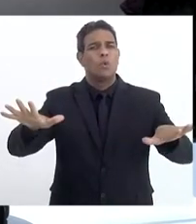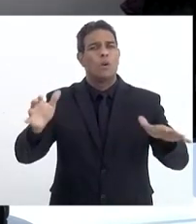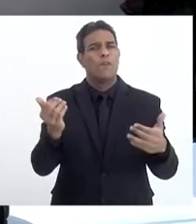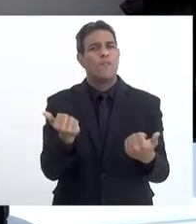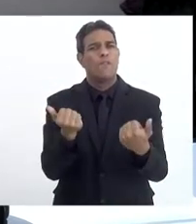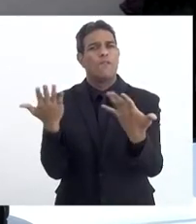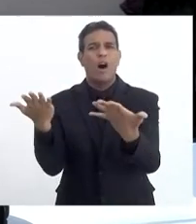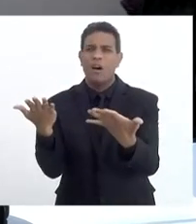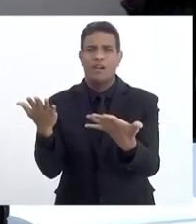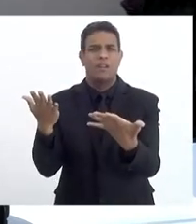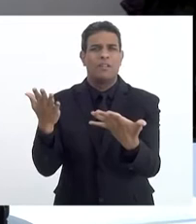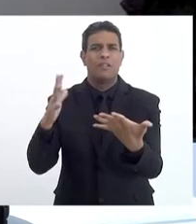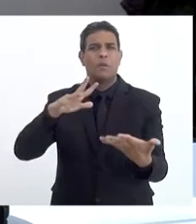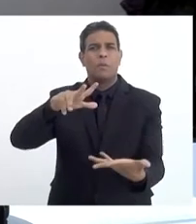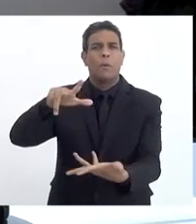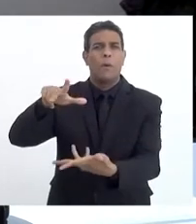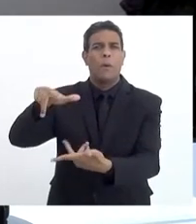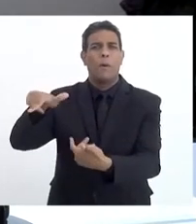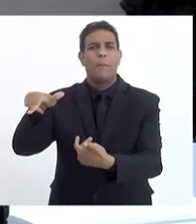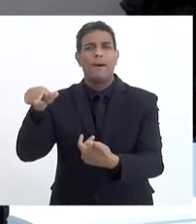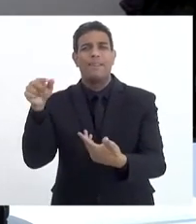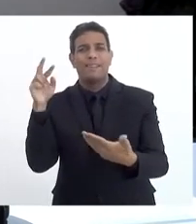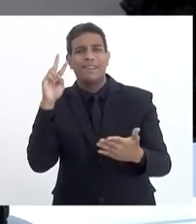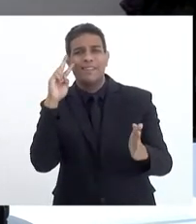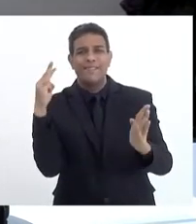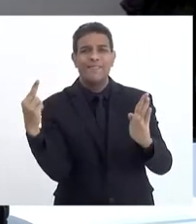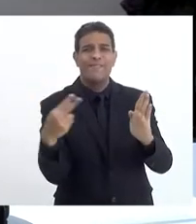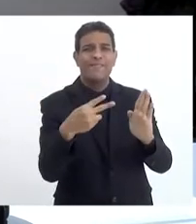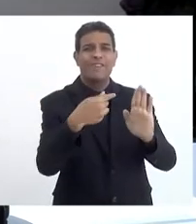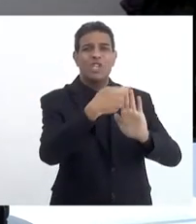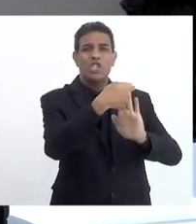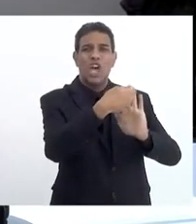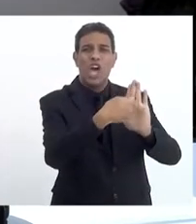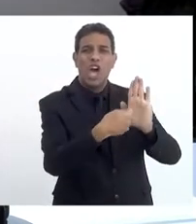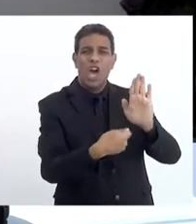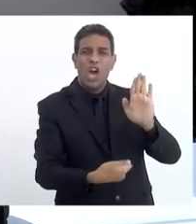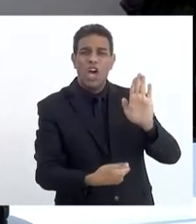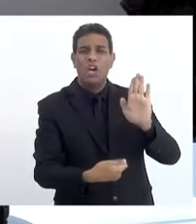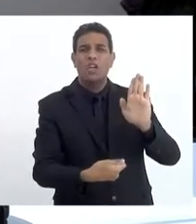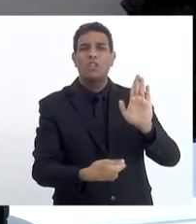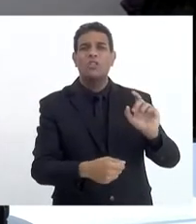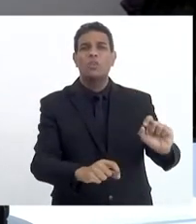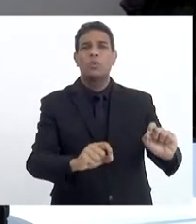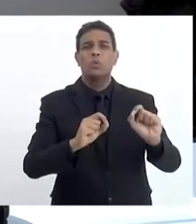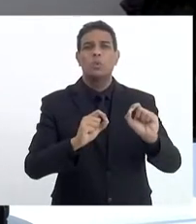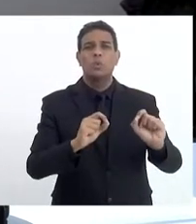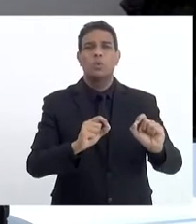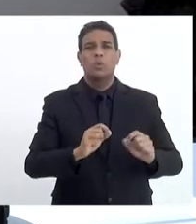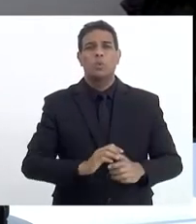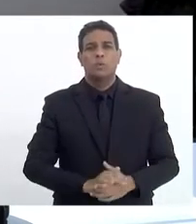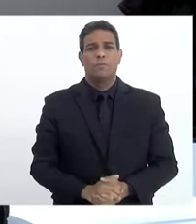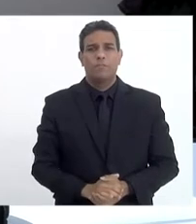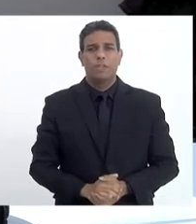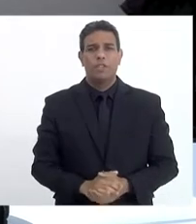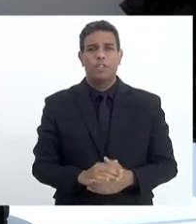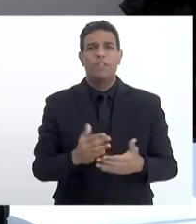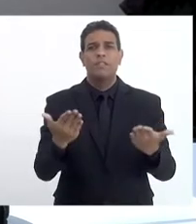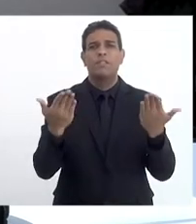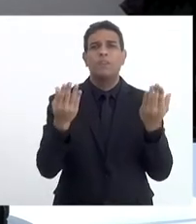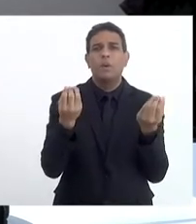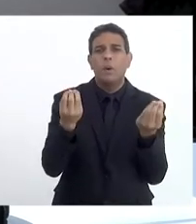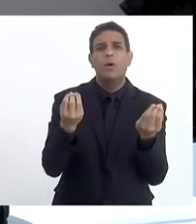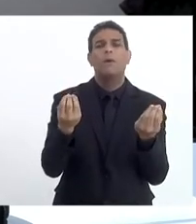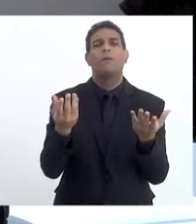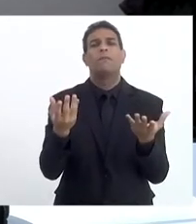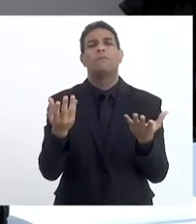ver a constitucionalidade dessa matéria, apesar de estar cheio de boa intenção. Ela